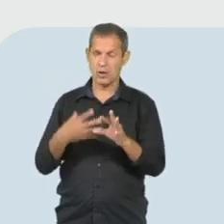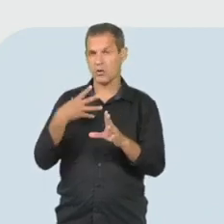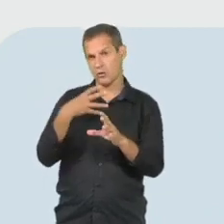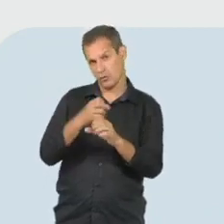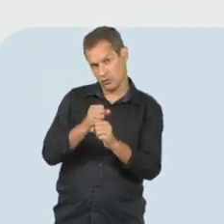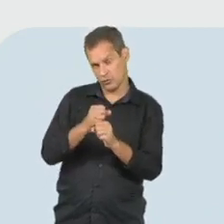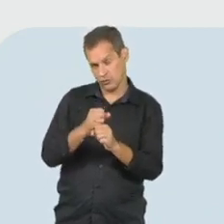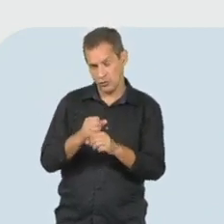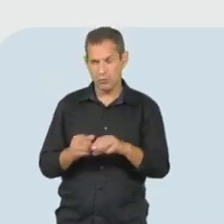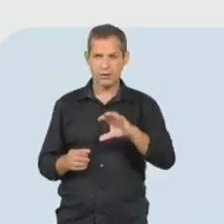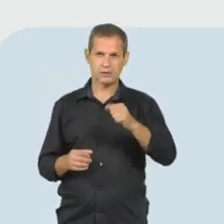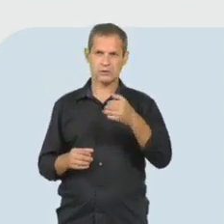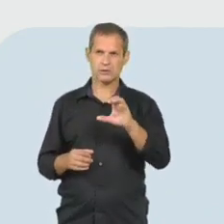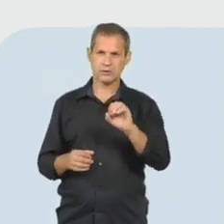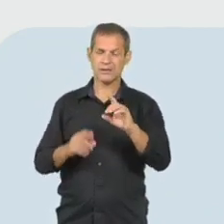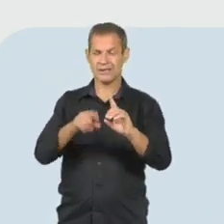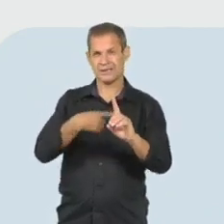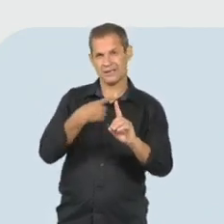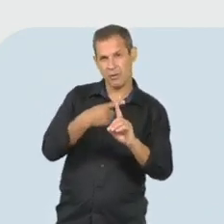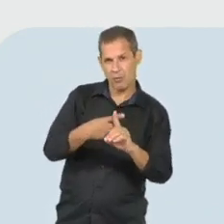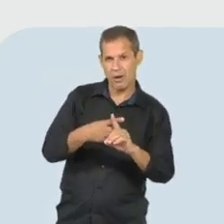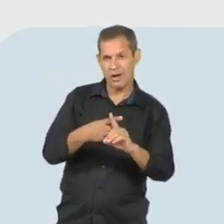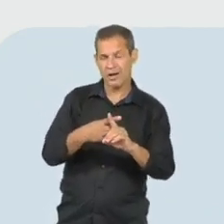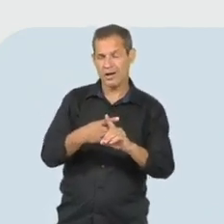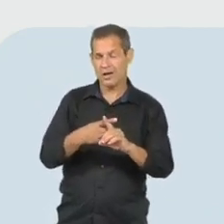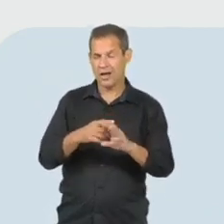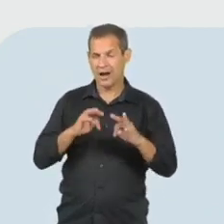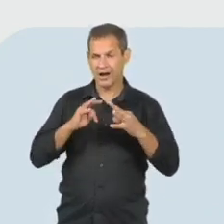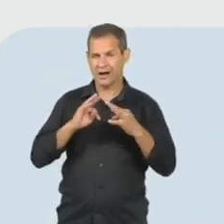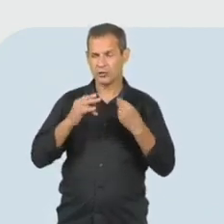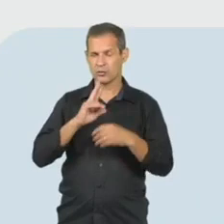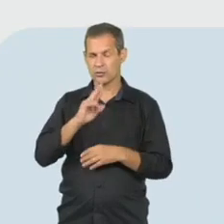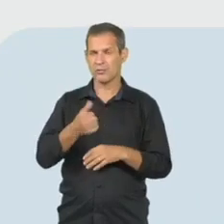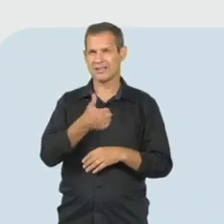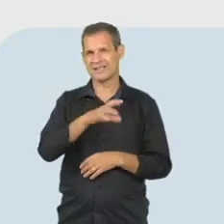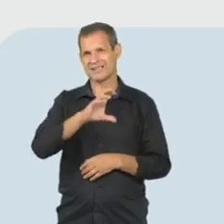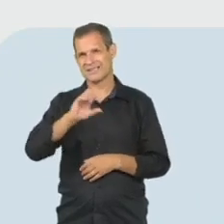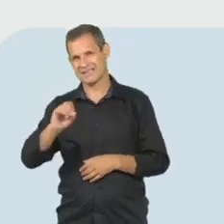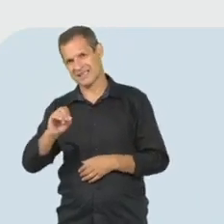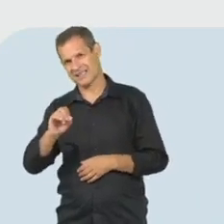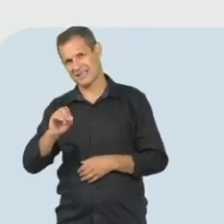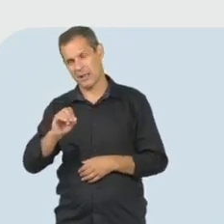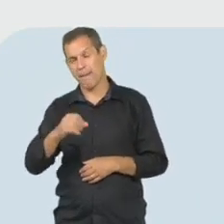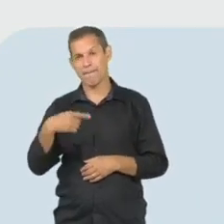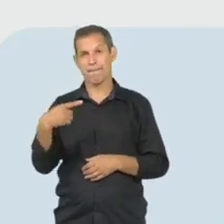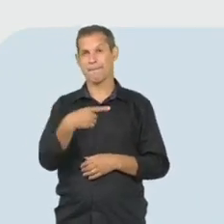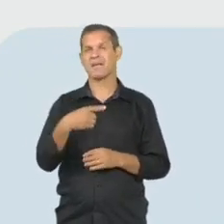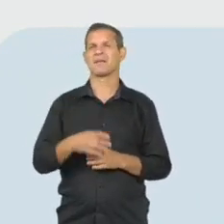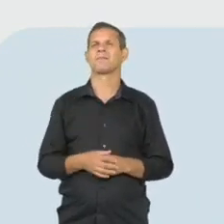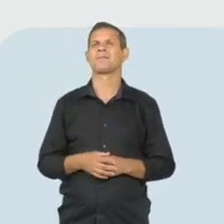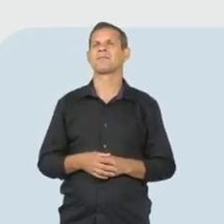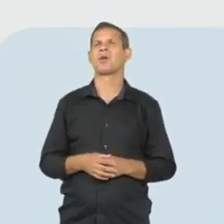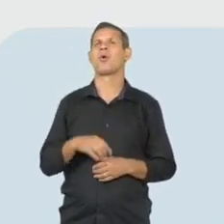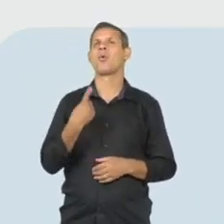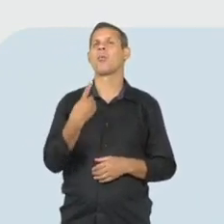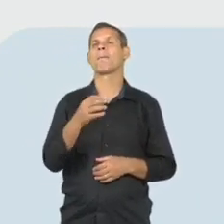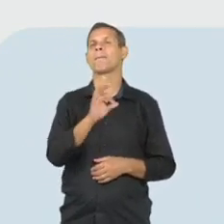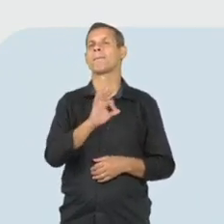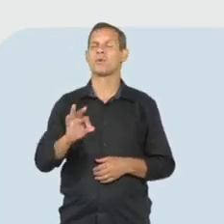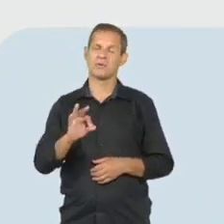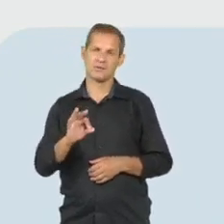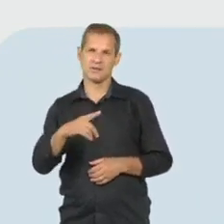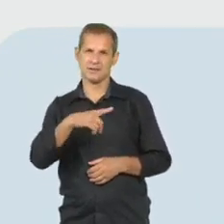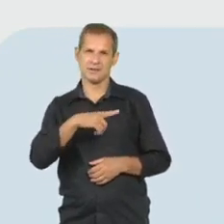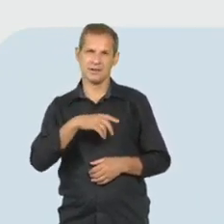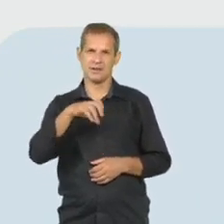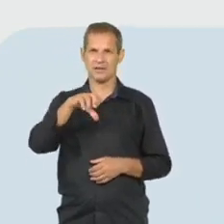somando os 80 mais todo o meu resultado. 100 menos 1% vai